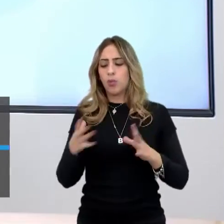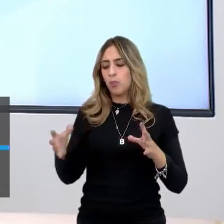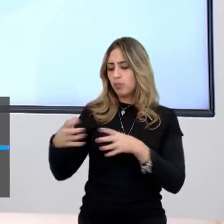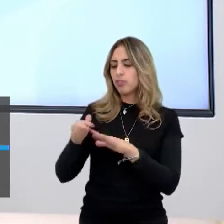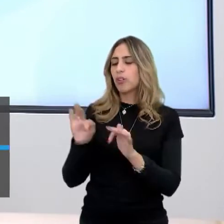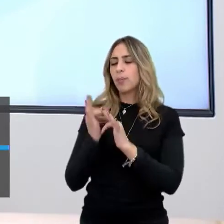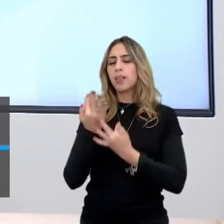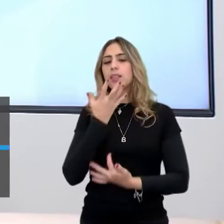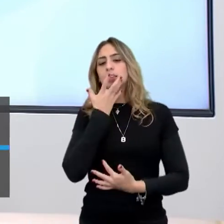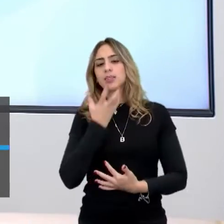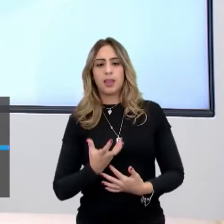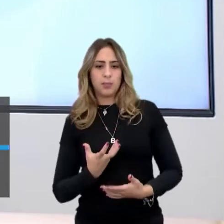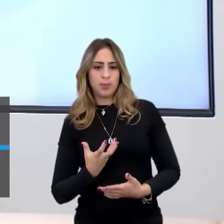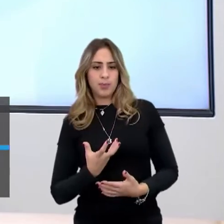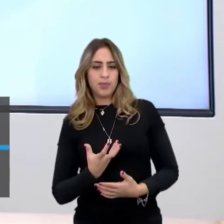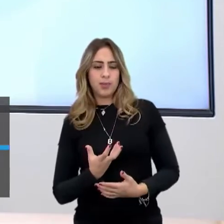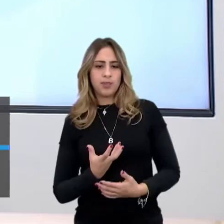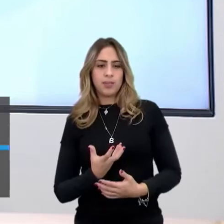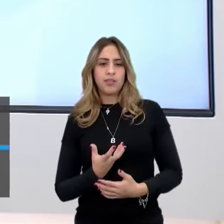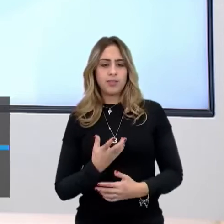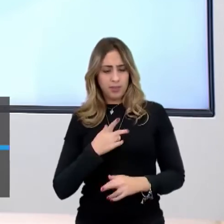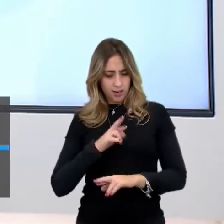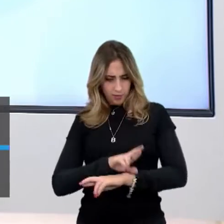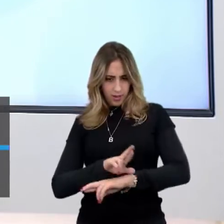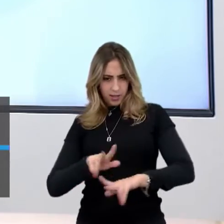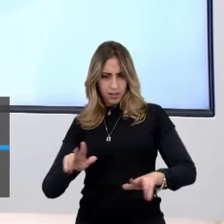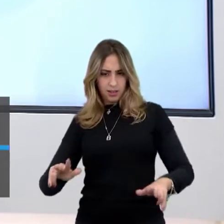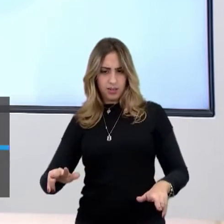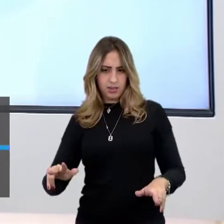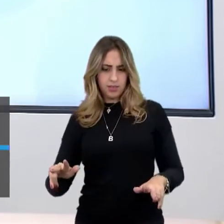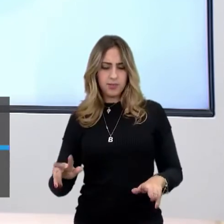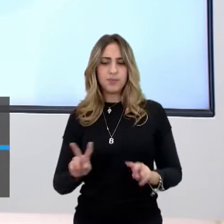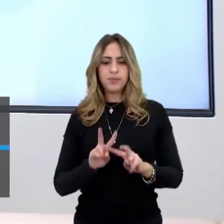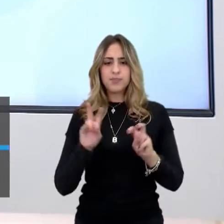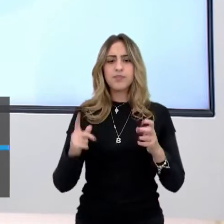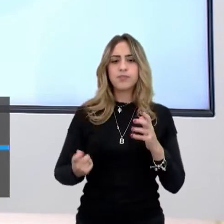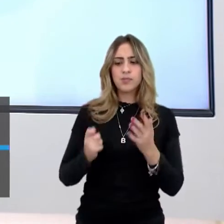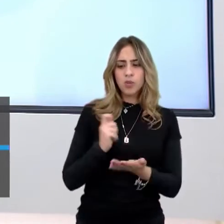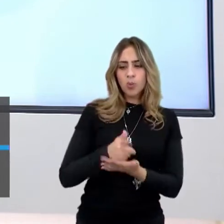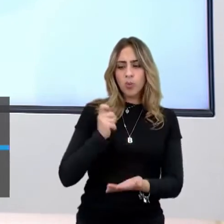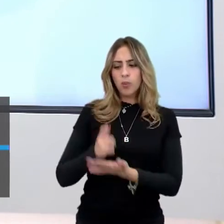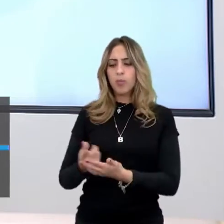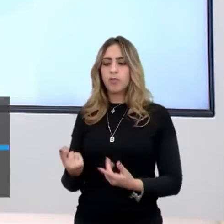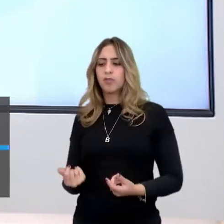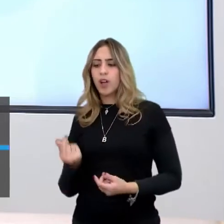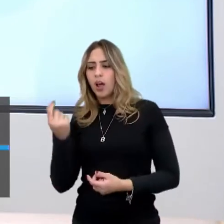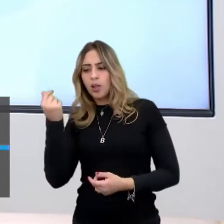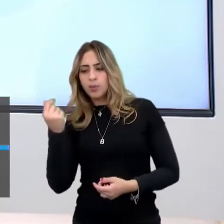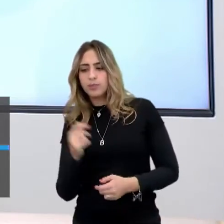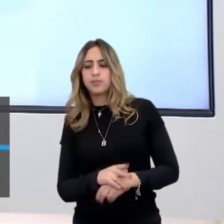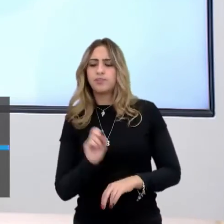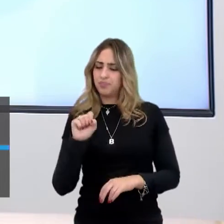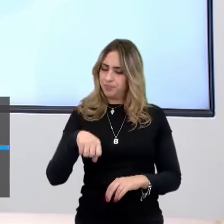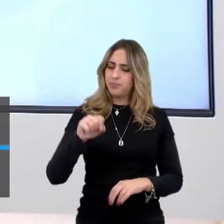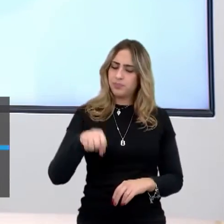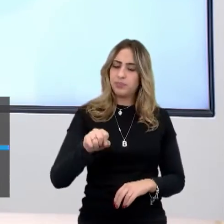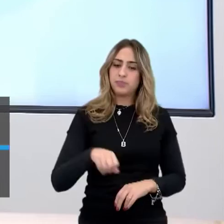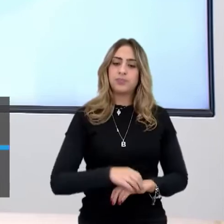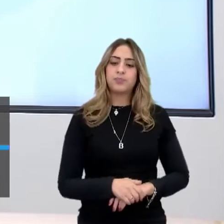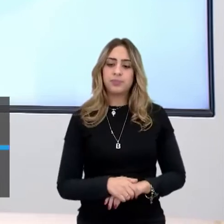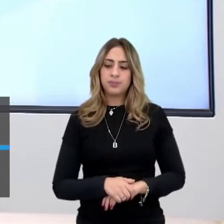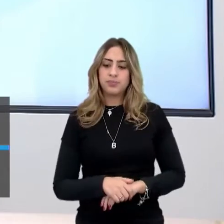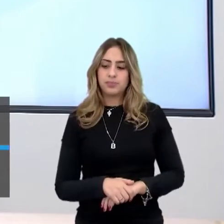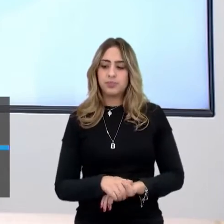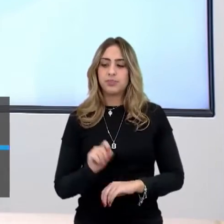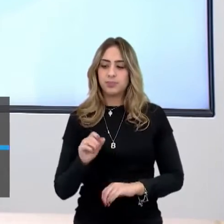dezembro. Tá? Vai variar a questão das compras, os valores que você vai gastar no mercado? Vai. Tá? E aí o